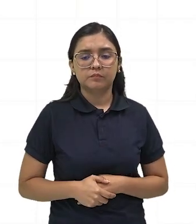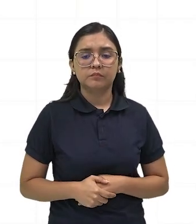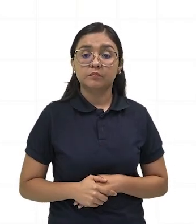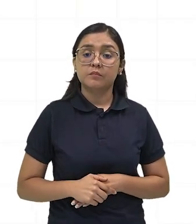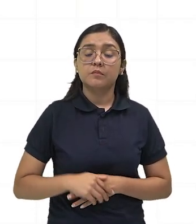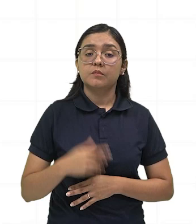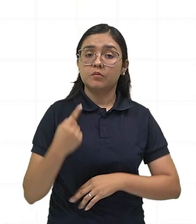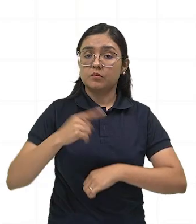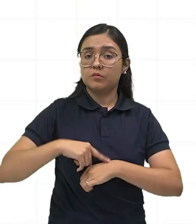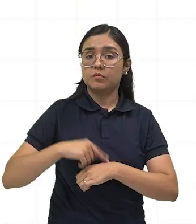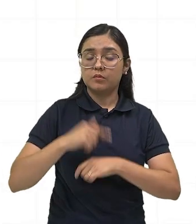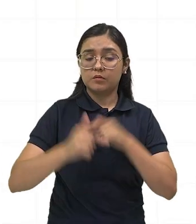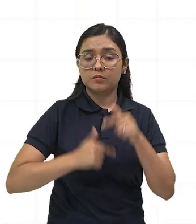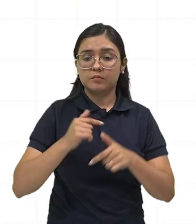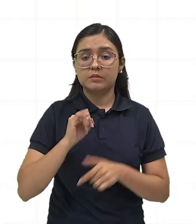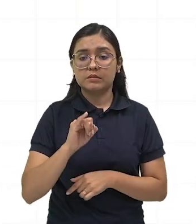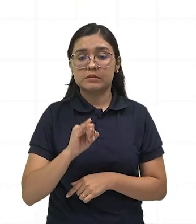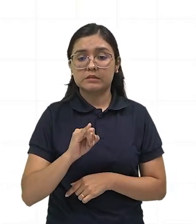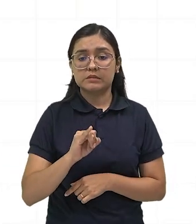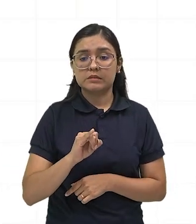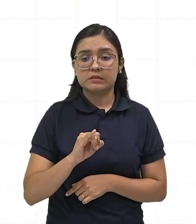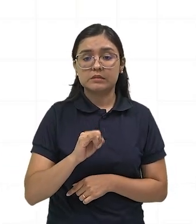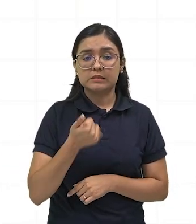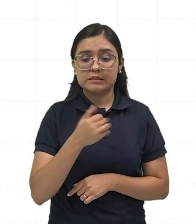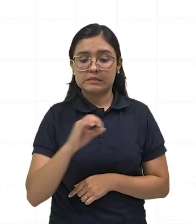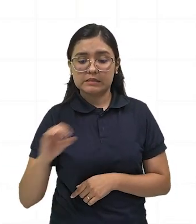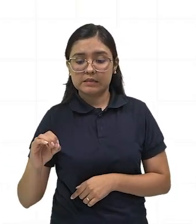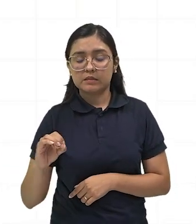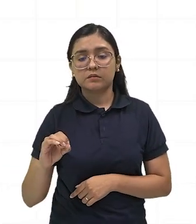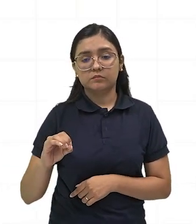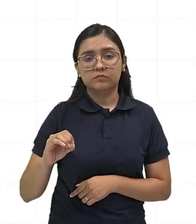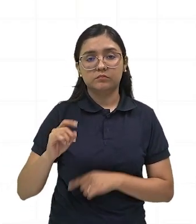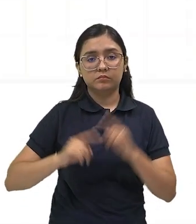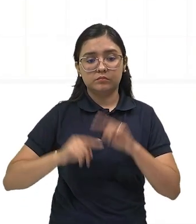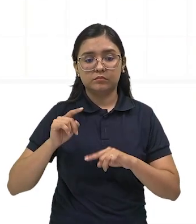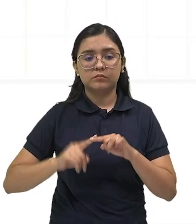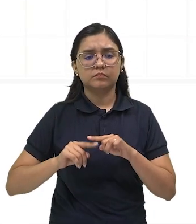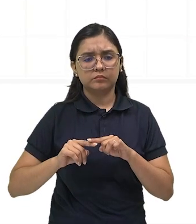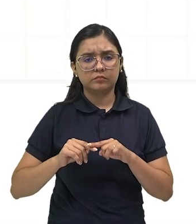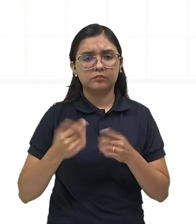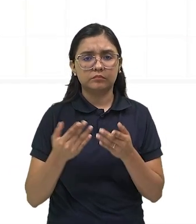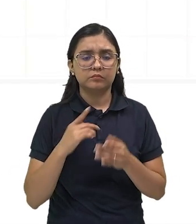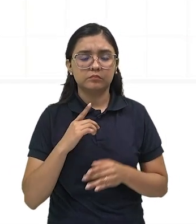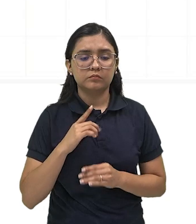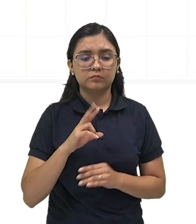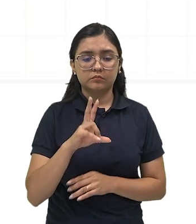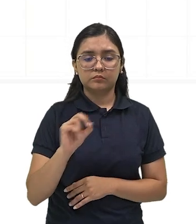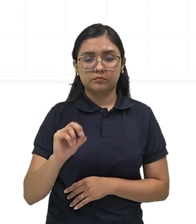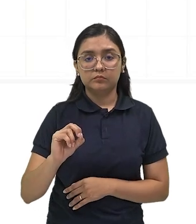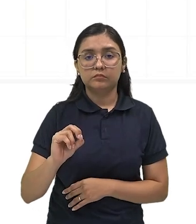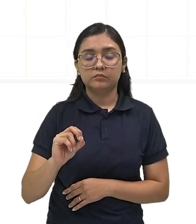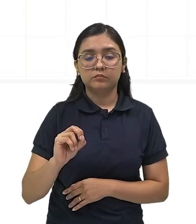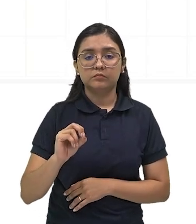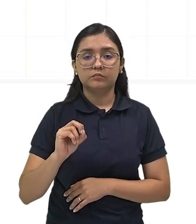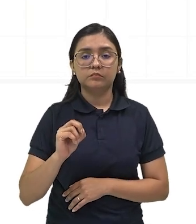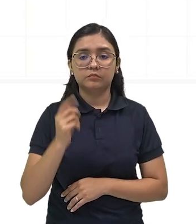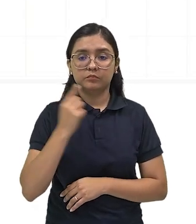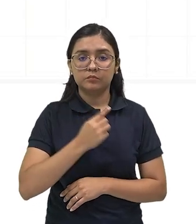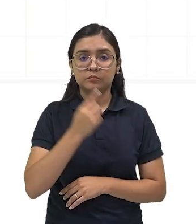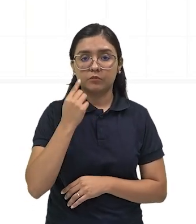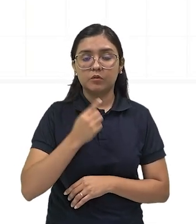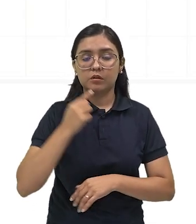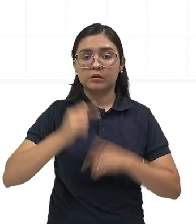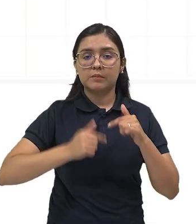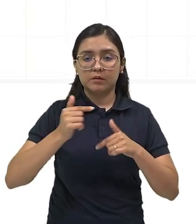hora trabalhada. Se faz 100, né, e é uma média, então nós vamos colocar 50 por hora